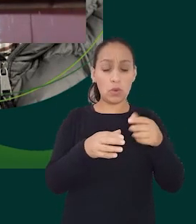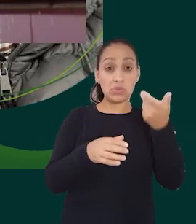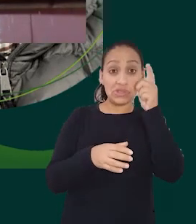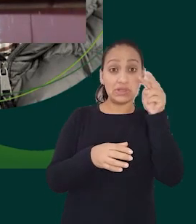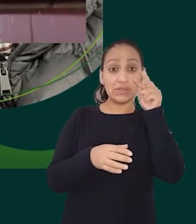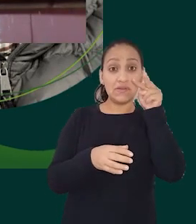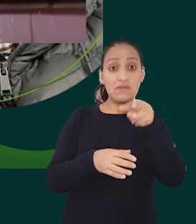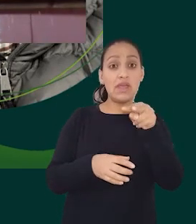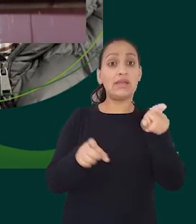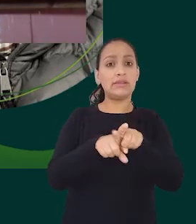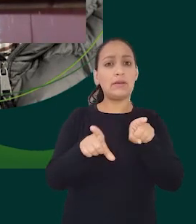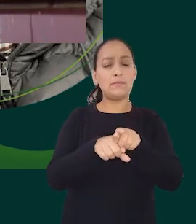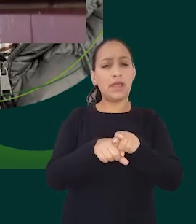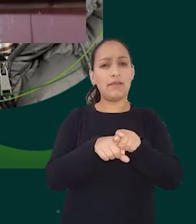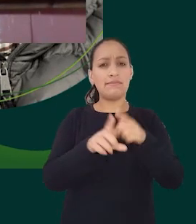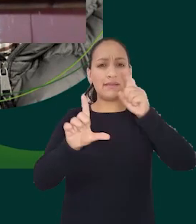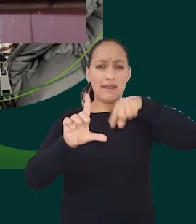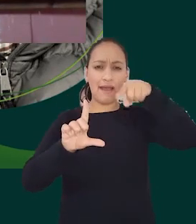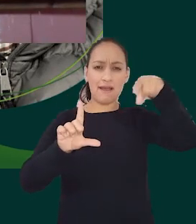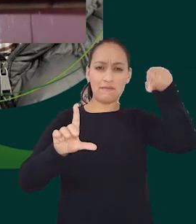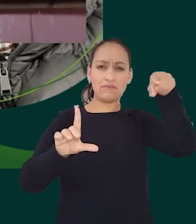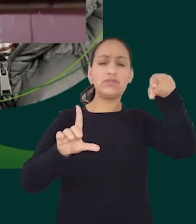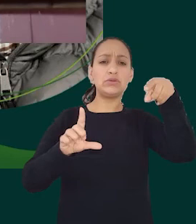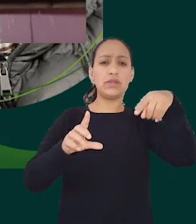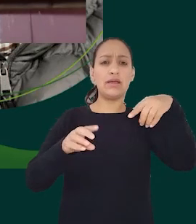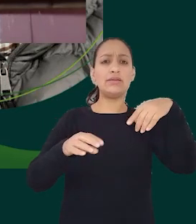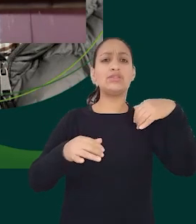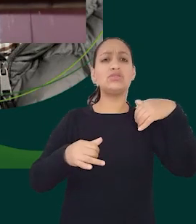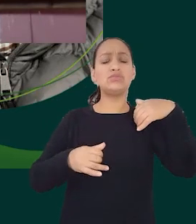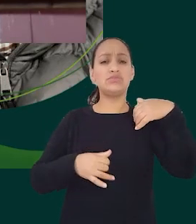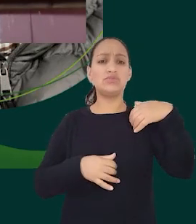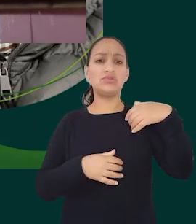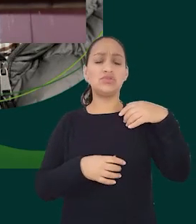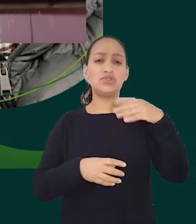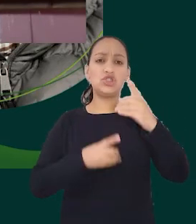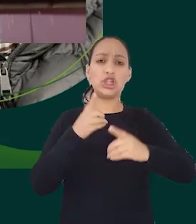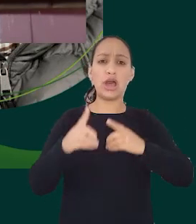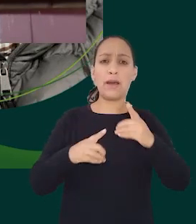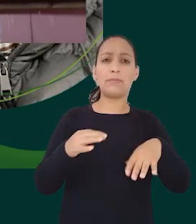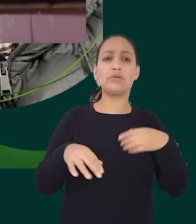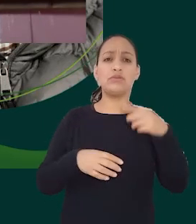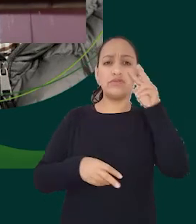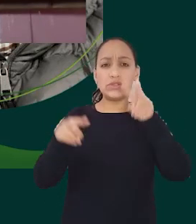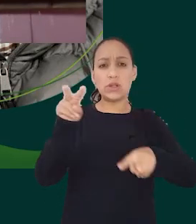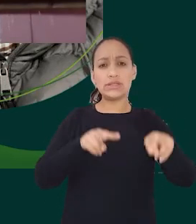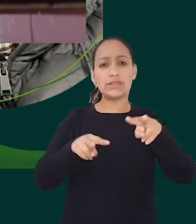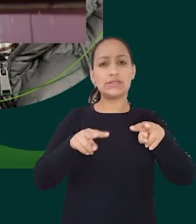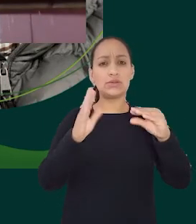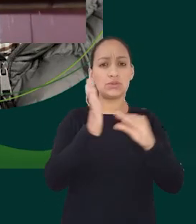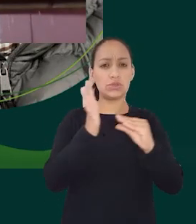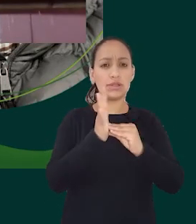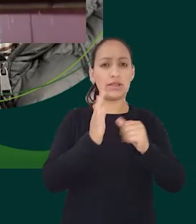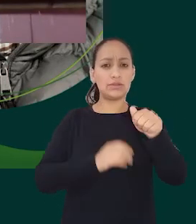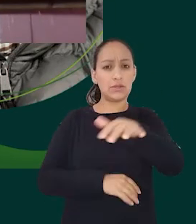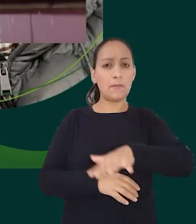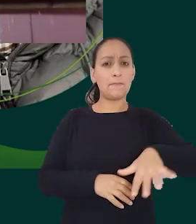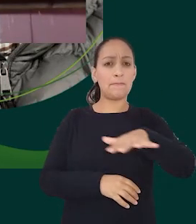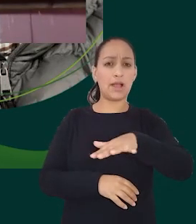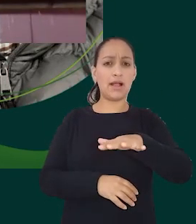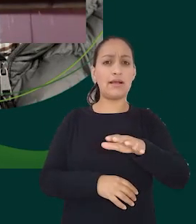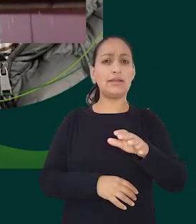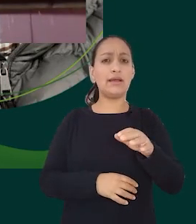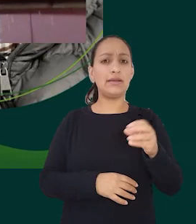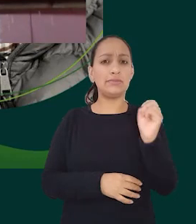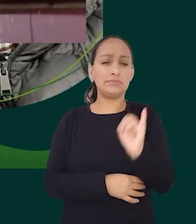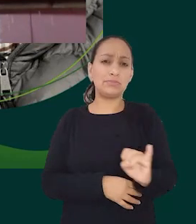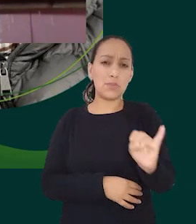vários gráficos dinâmicos, que é uma área que eu adoro também, que é visualização de dados, é uma área assim bem